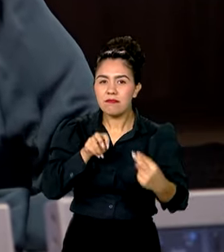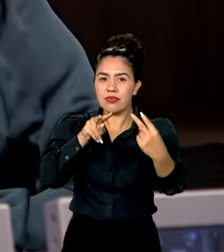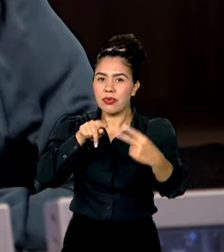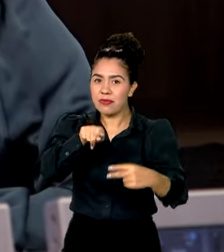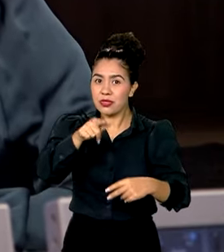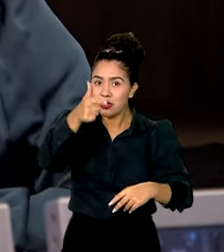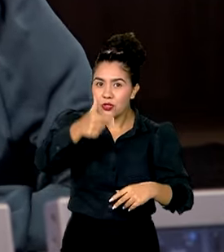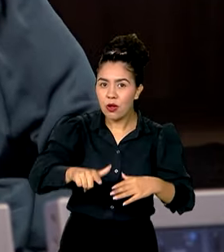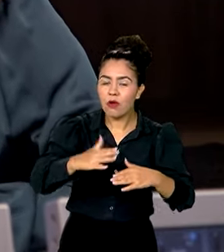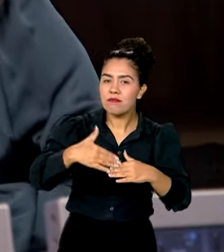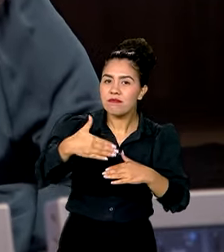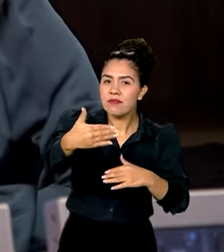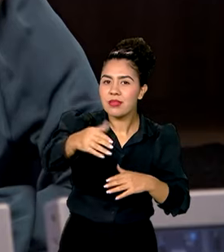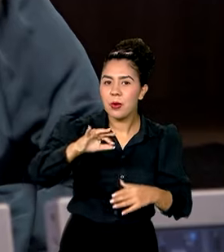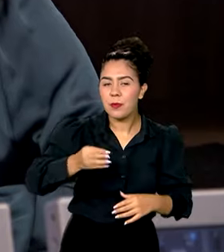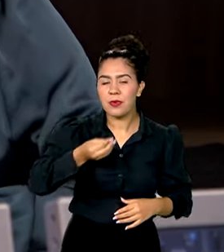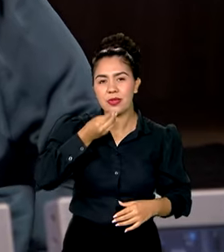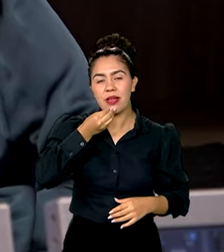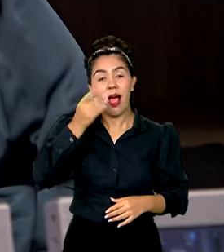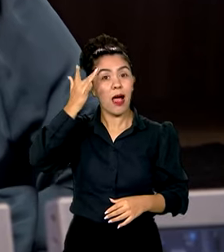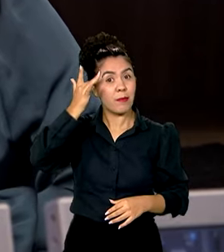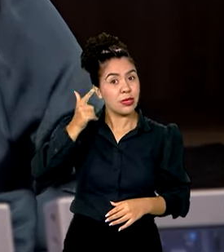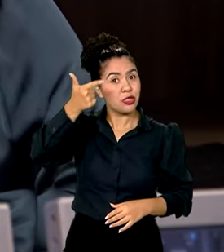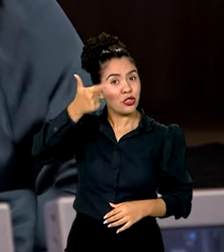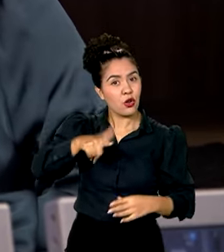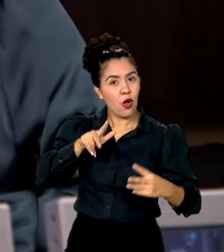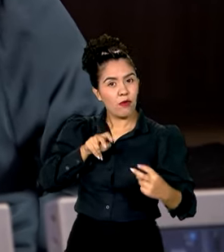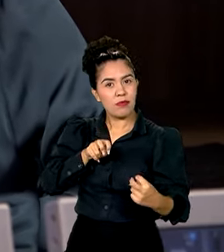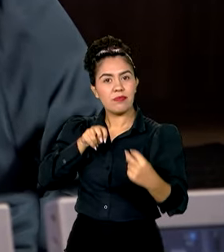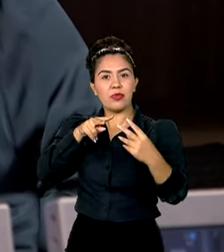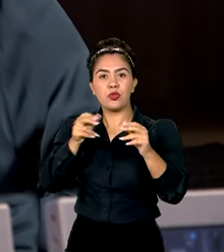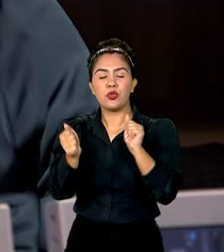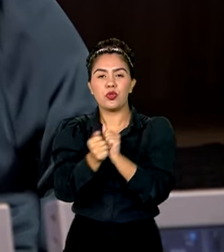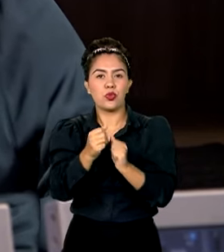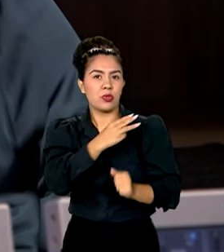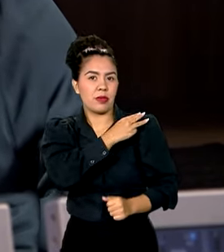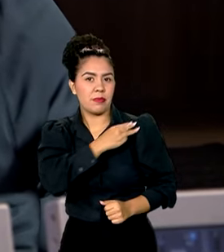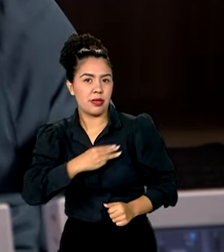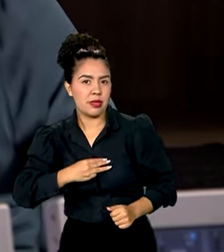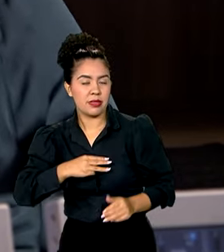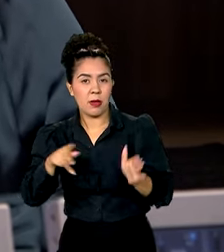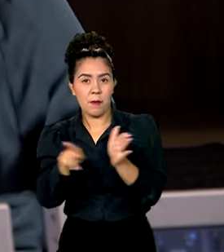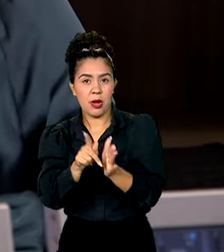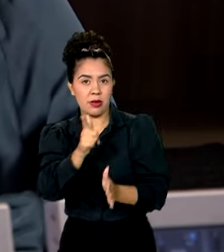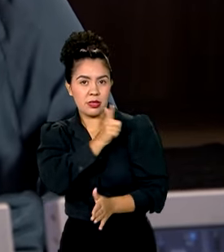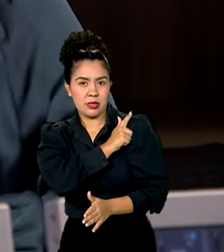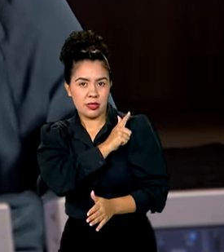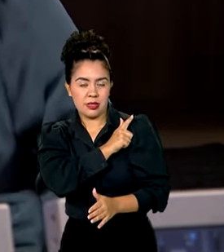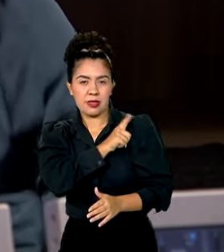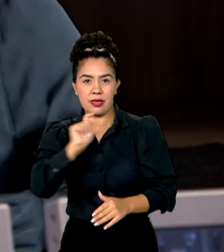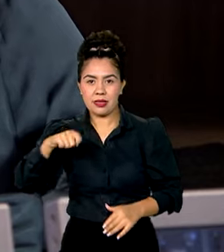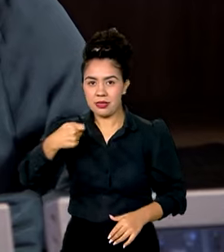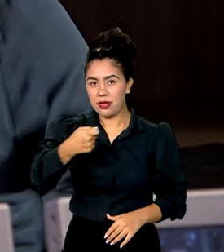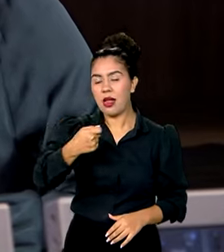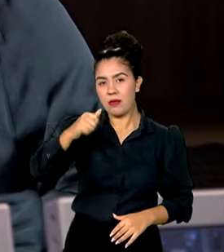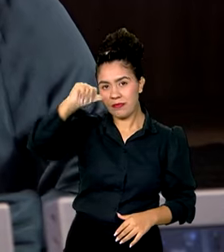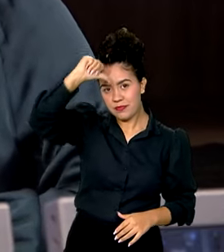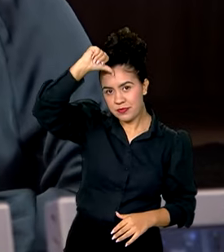oportunidades por aqui amanhã a gente se vê de novo com a ministra da gestão Simone tebet